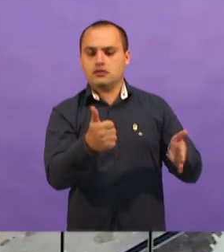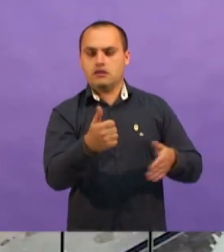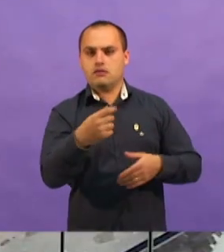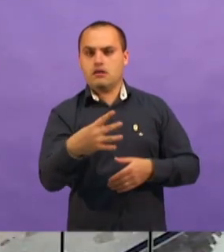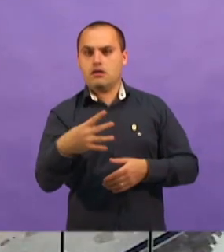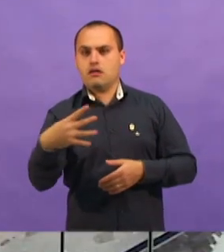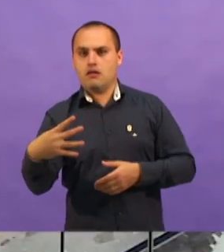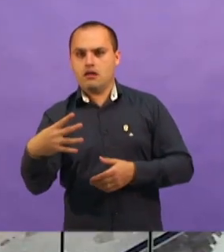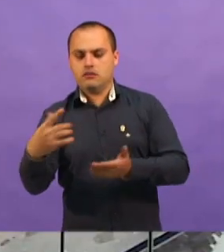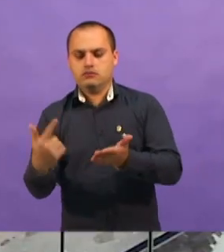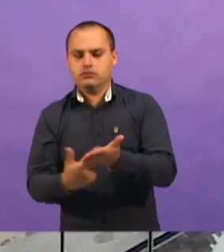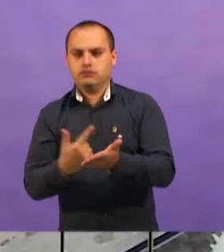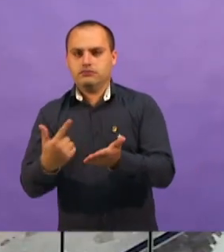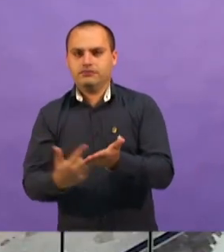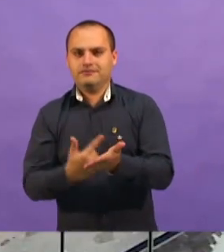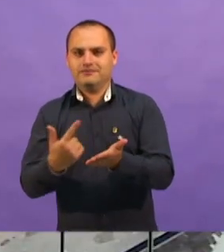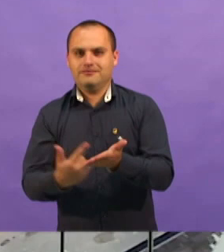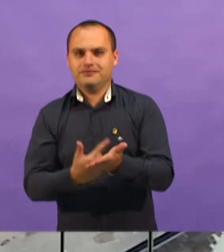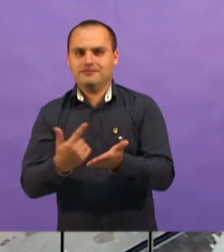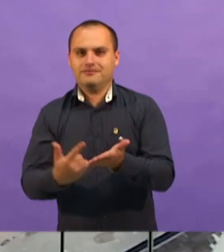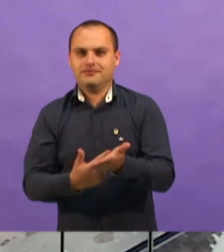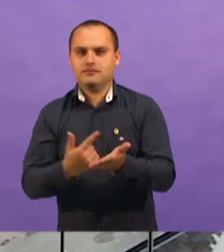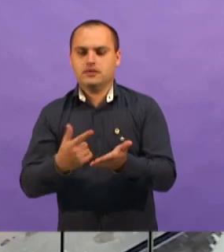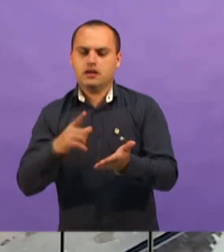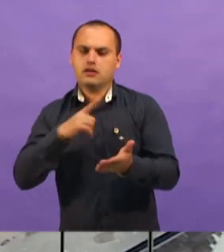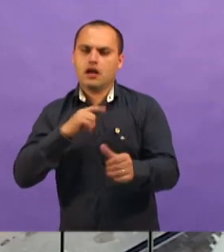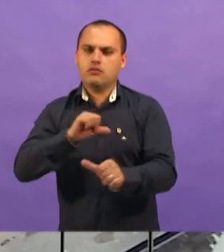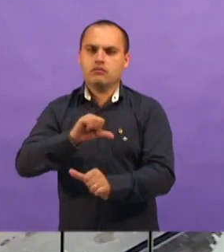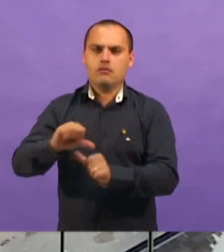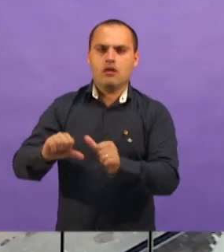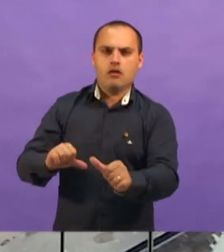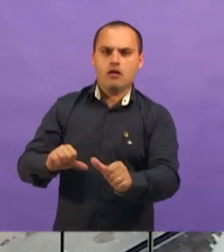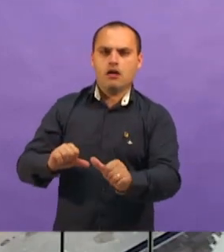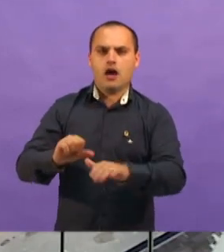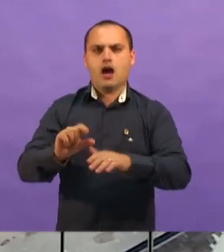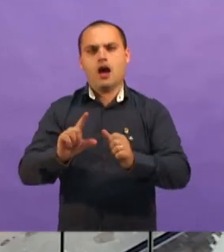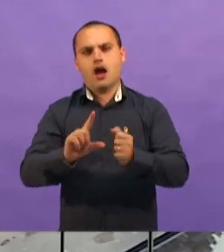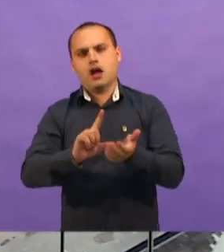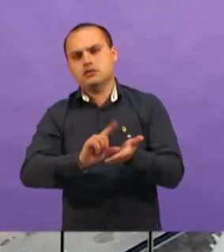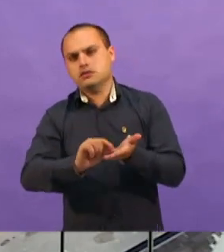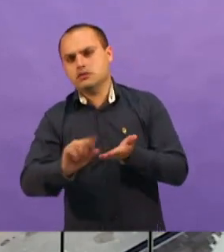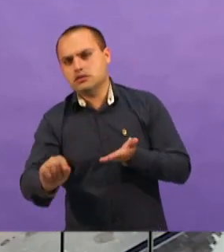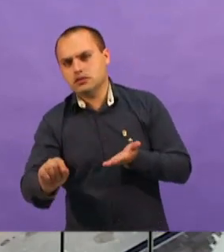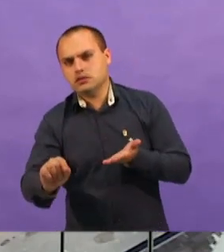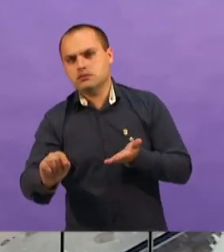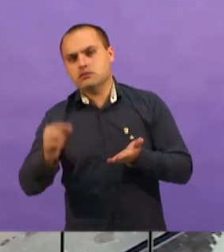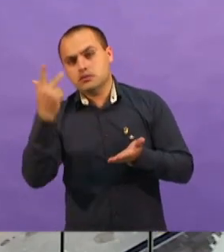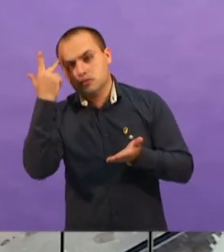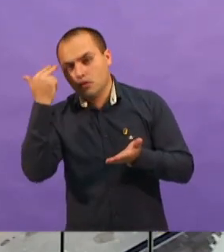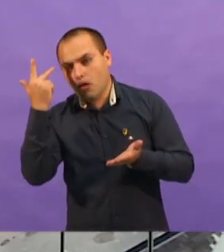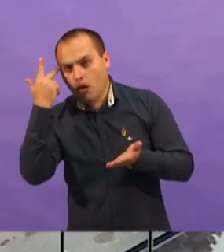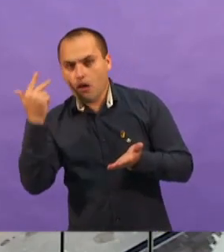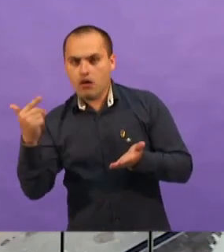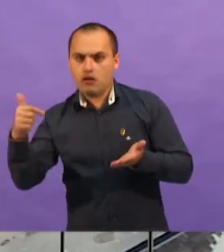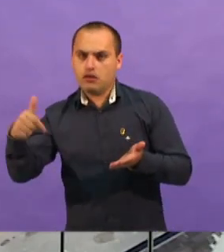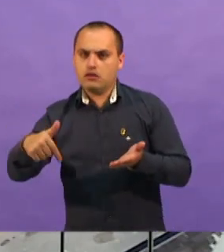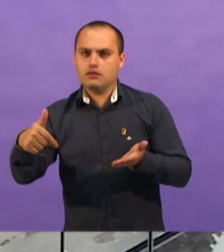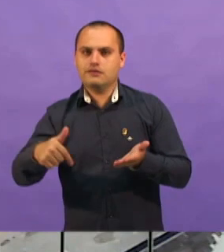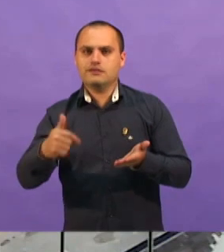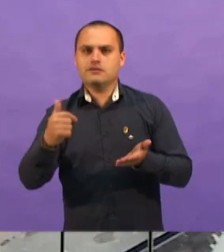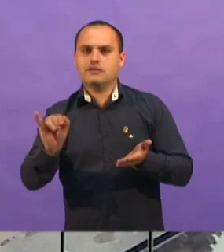já, então, elas se alternam sempre, né? Ou um artigo de caráter científico, histórico,